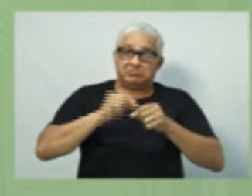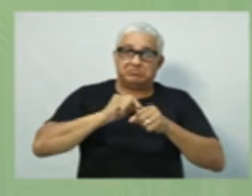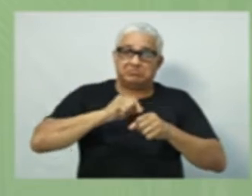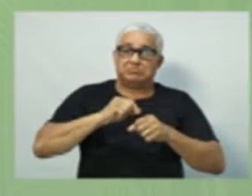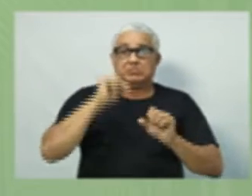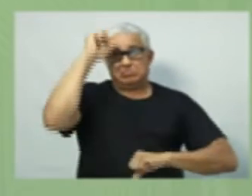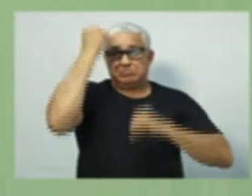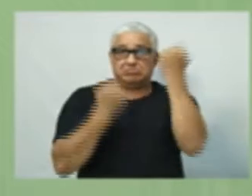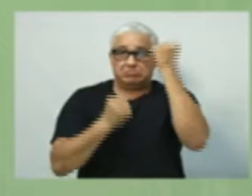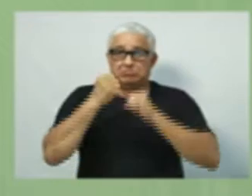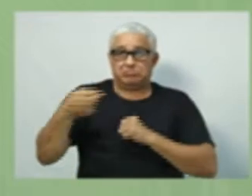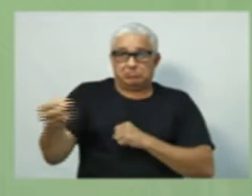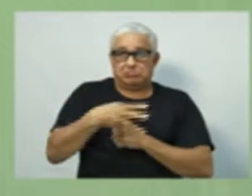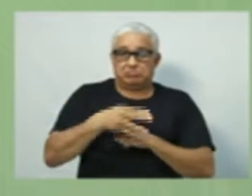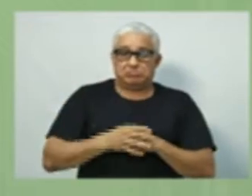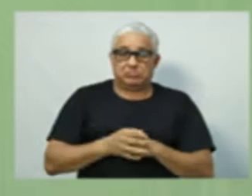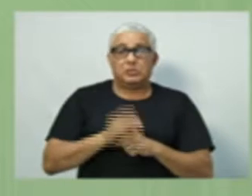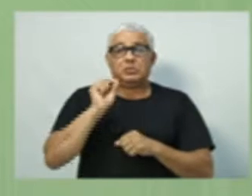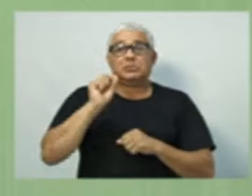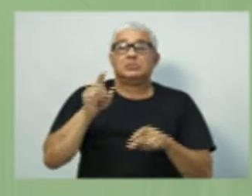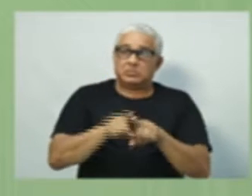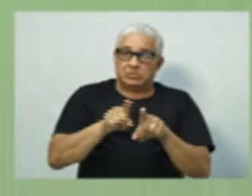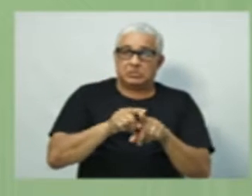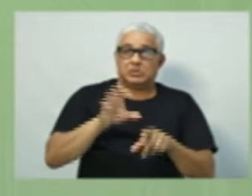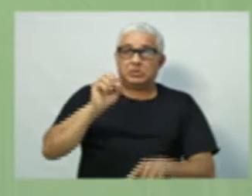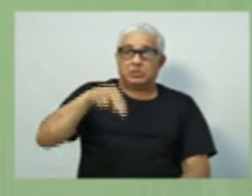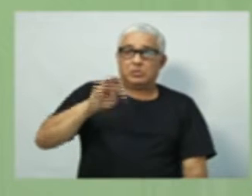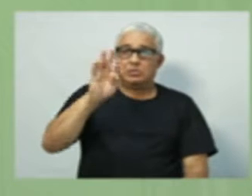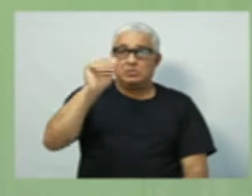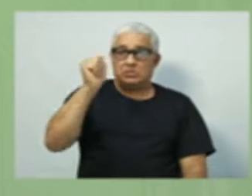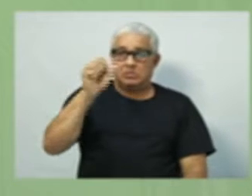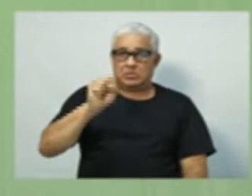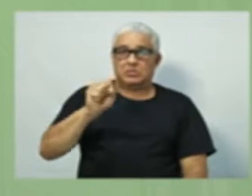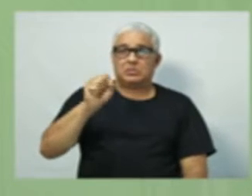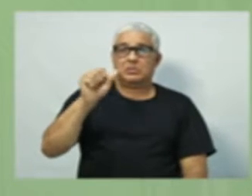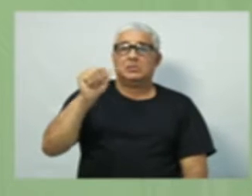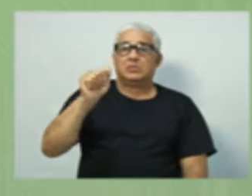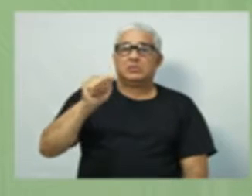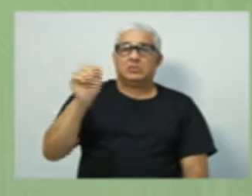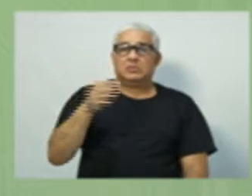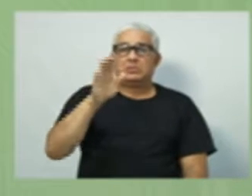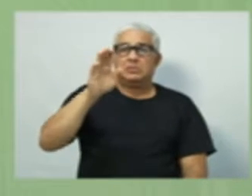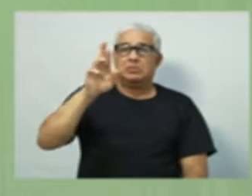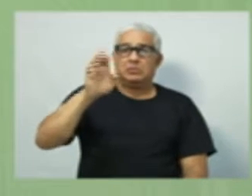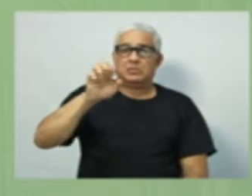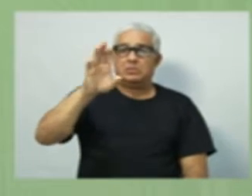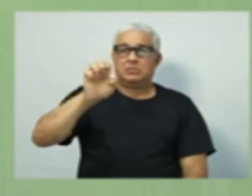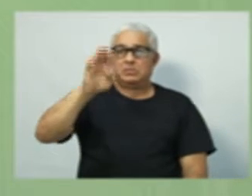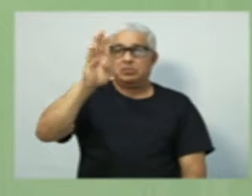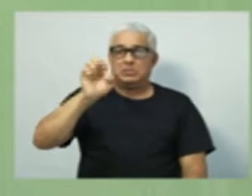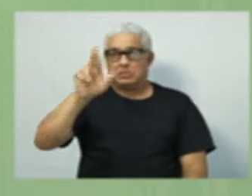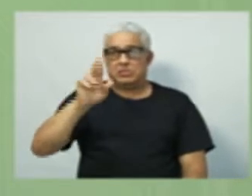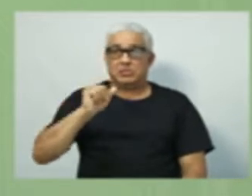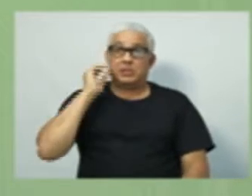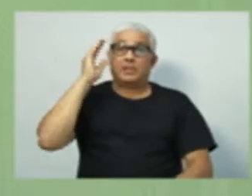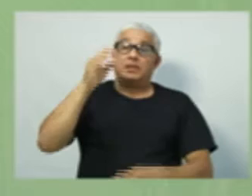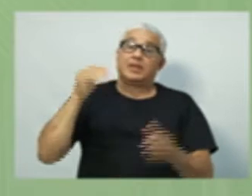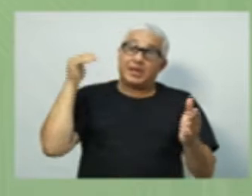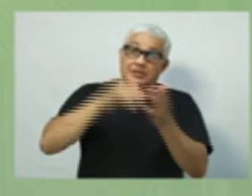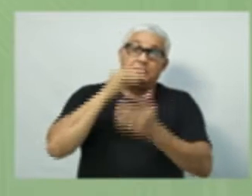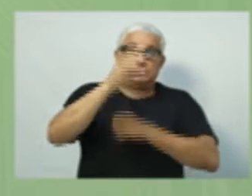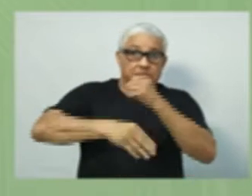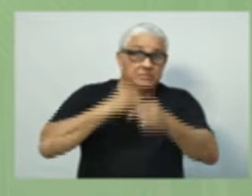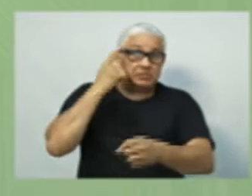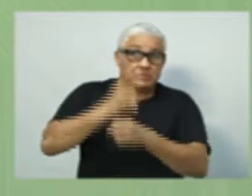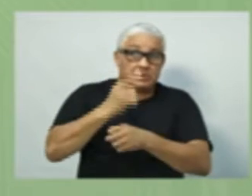alternativo circulante minhas contas a receber valores a receber juntas terceiros com vencimento até o fim do exercício seguinte